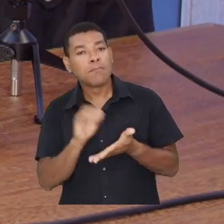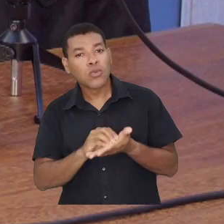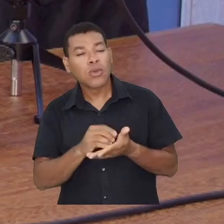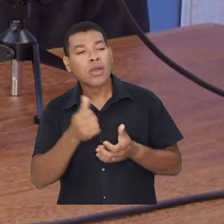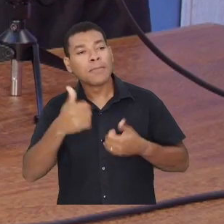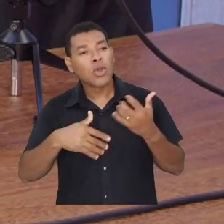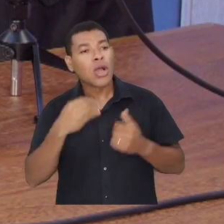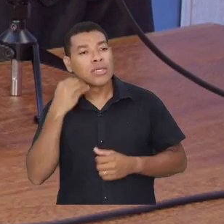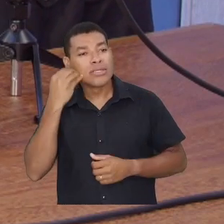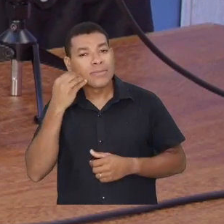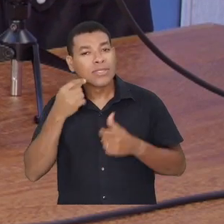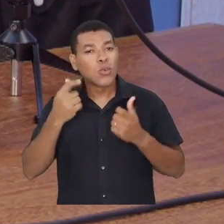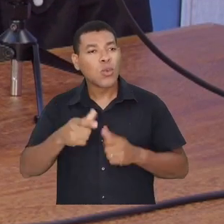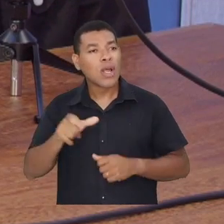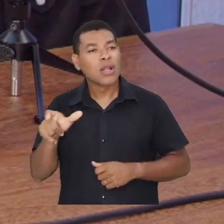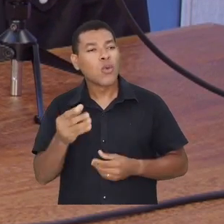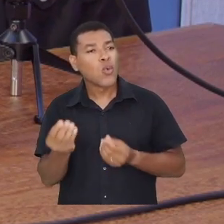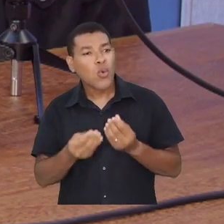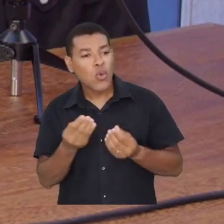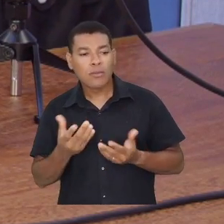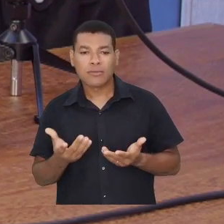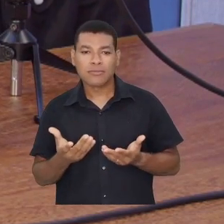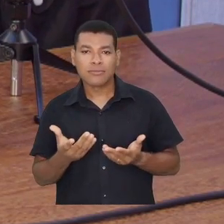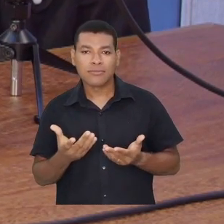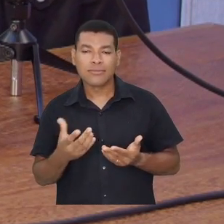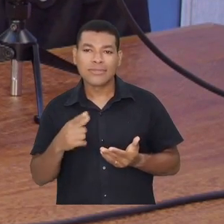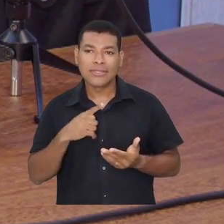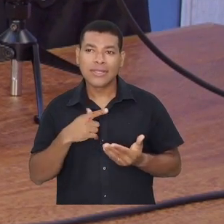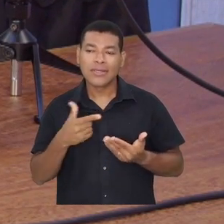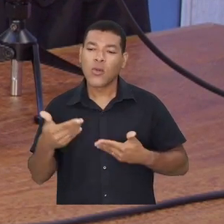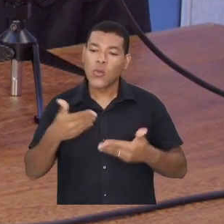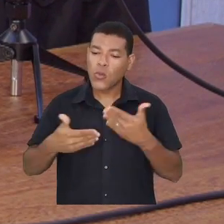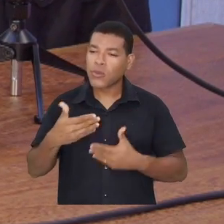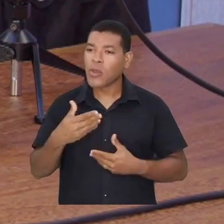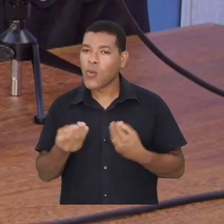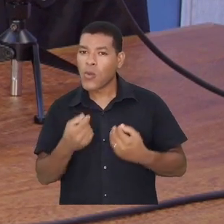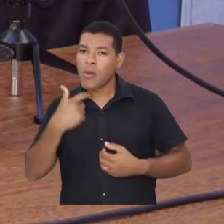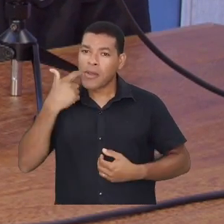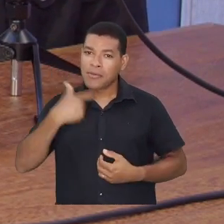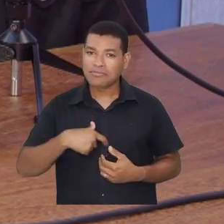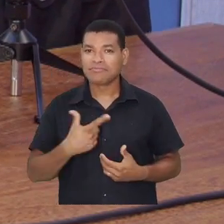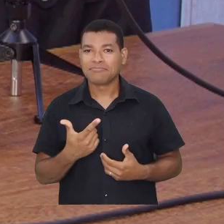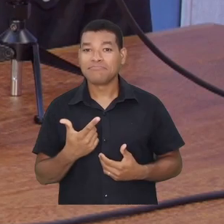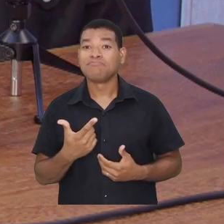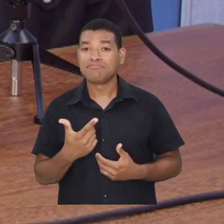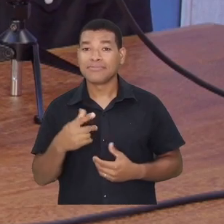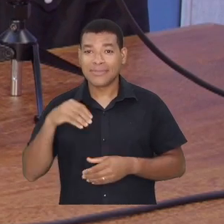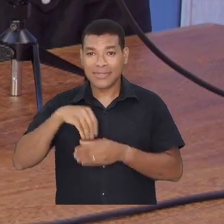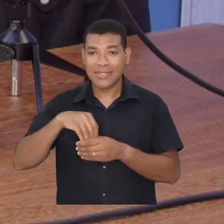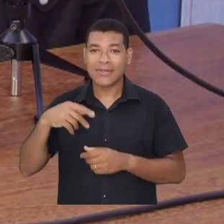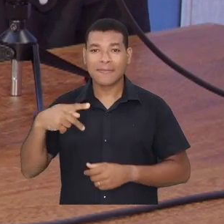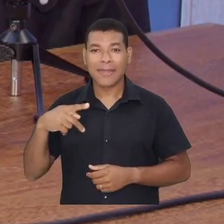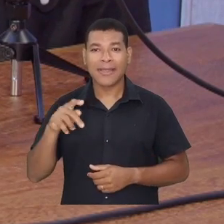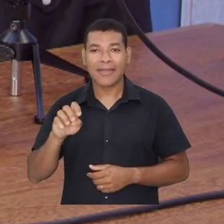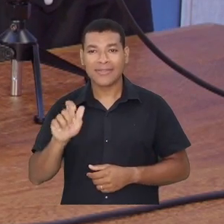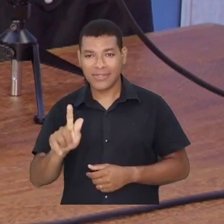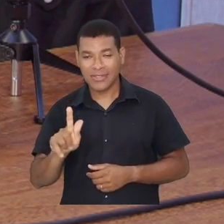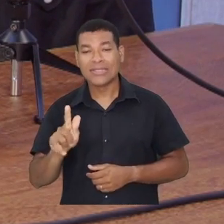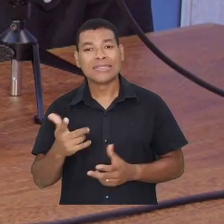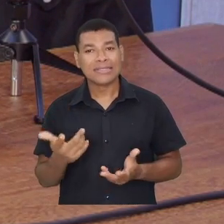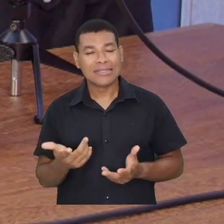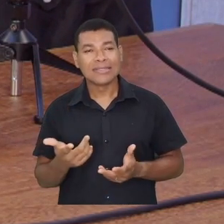como foi a experiência, fala sobre como foi tratado. Enfim, quando é dentro da P&G, fala um pouco sobre